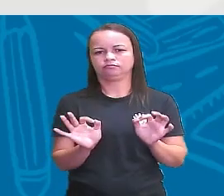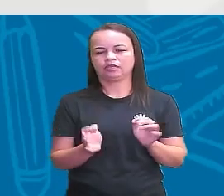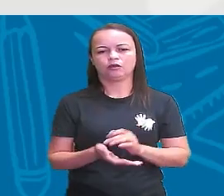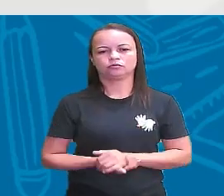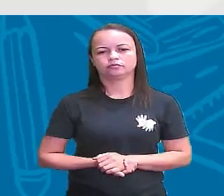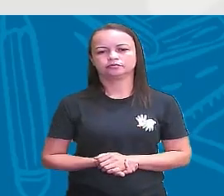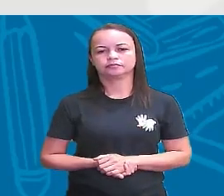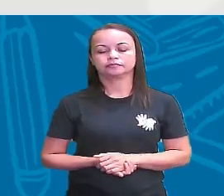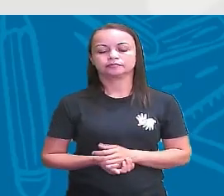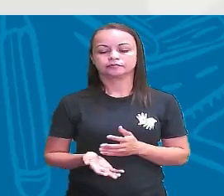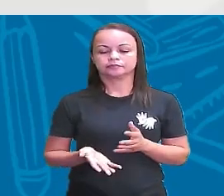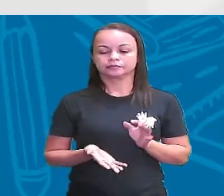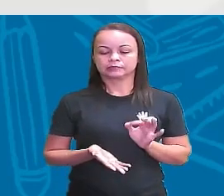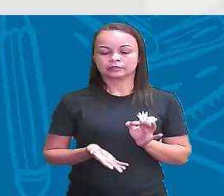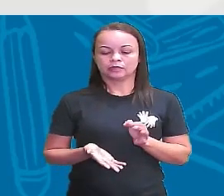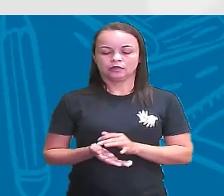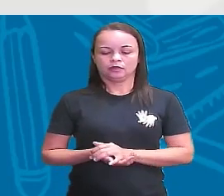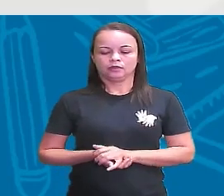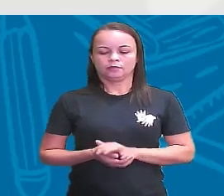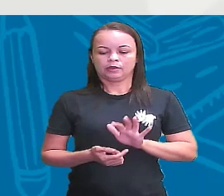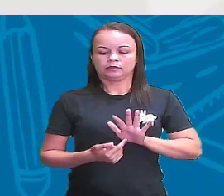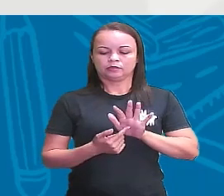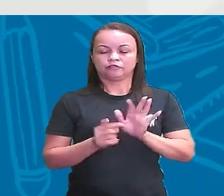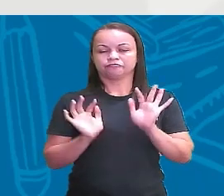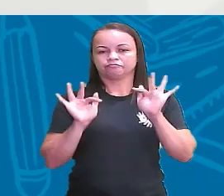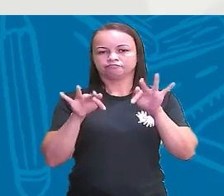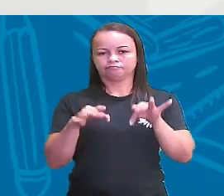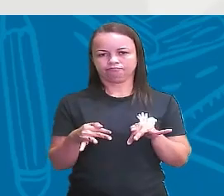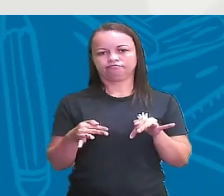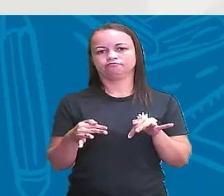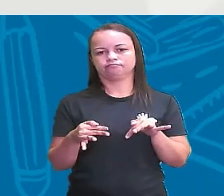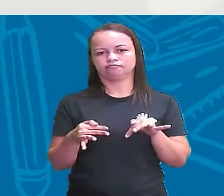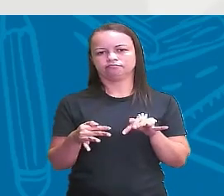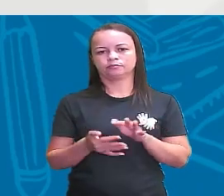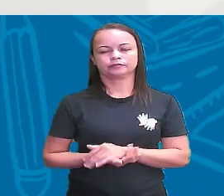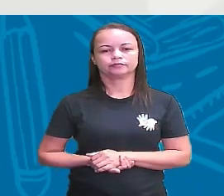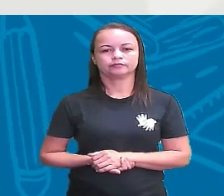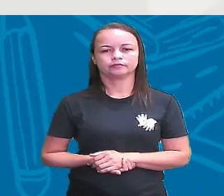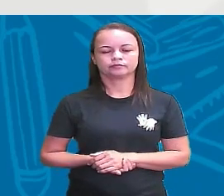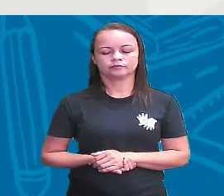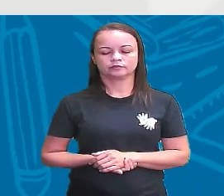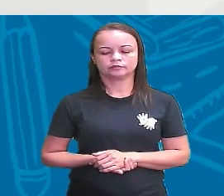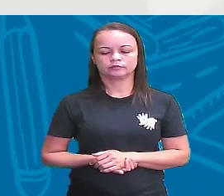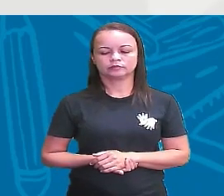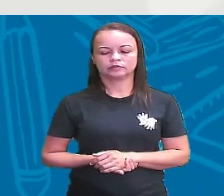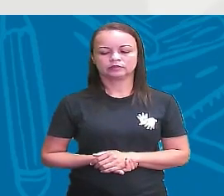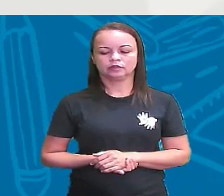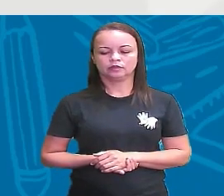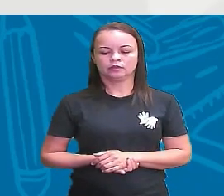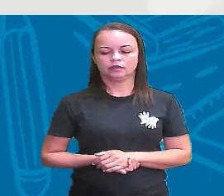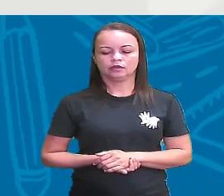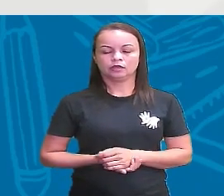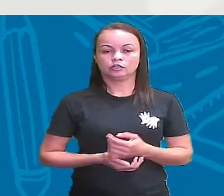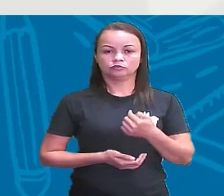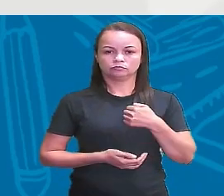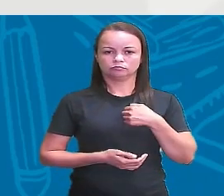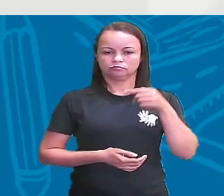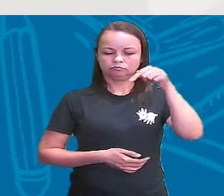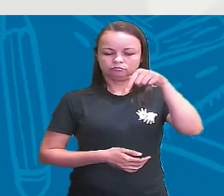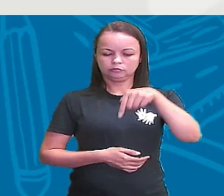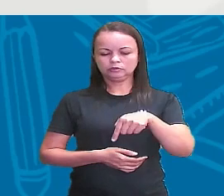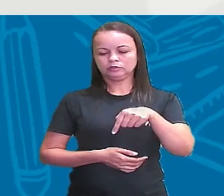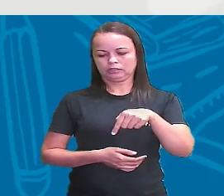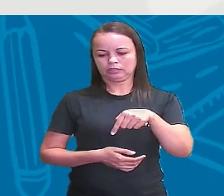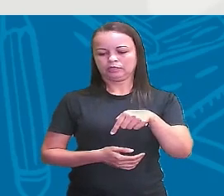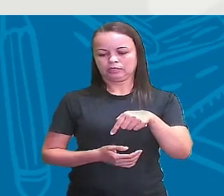tá certo? Para indicar finalidade, estou aqui por el pastel.